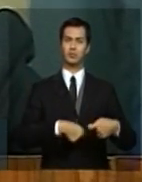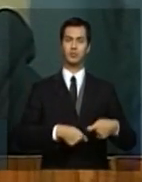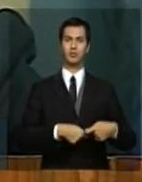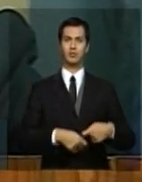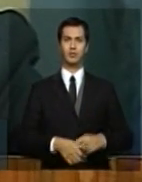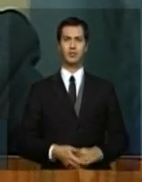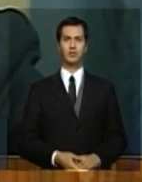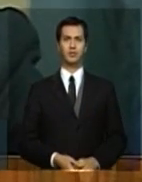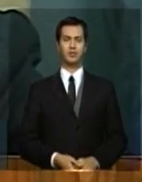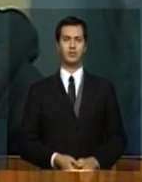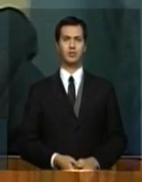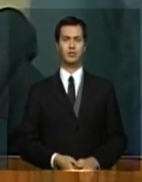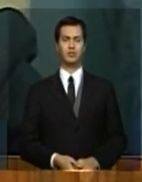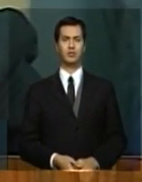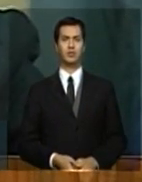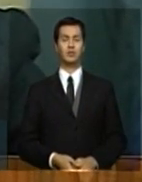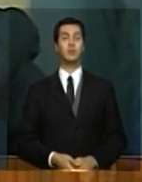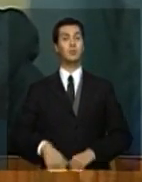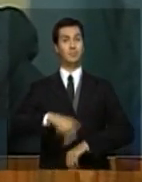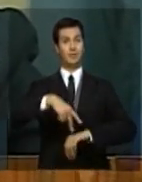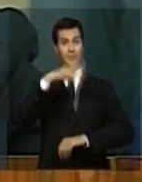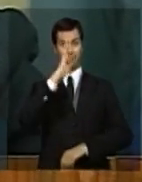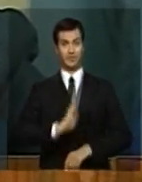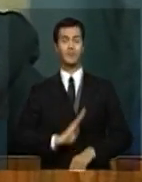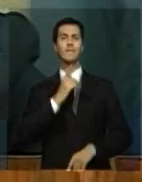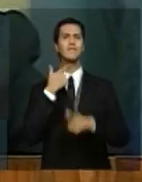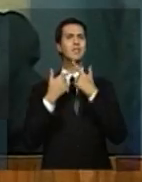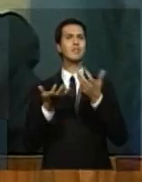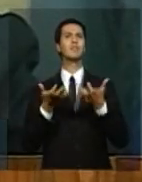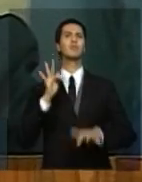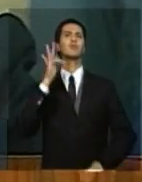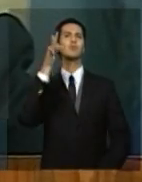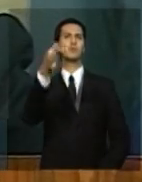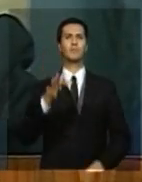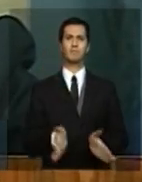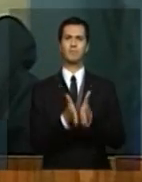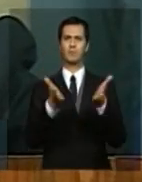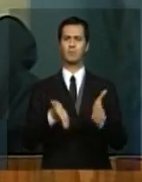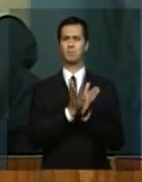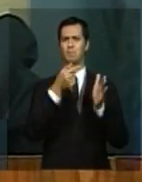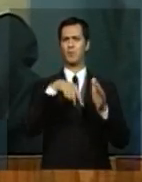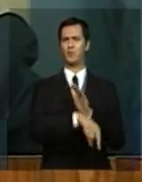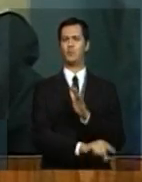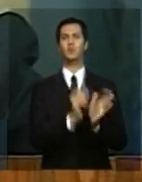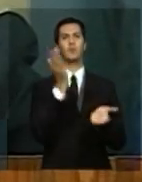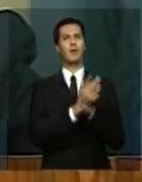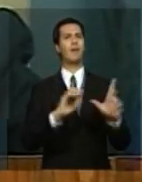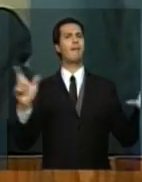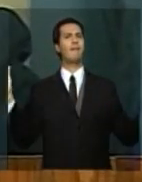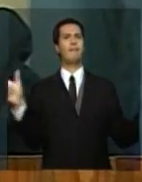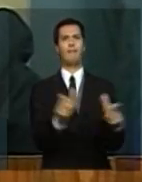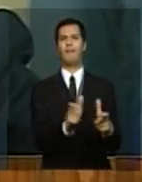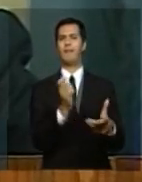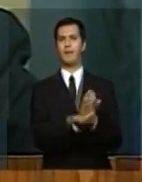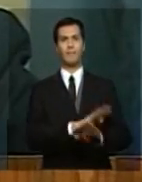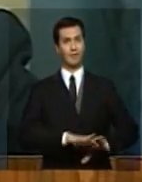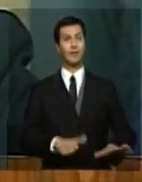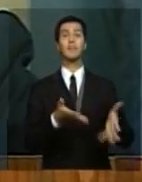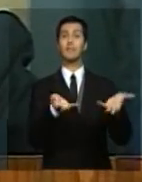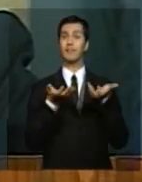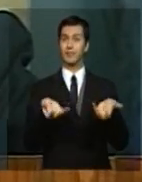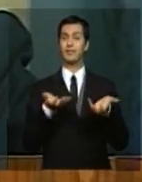Econômica que quer eliminar a pobreza extrema nesse país e que